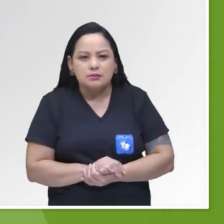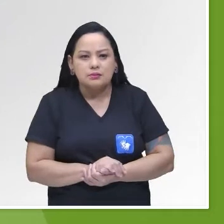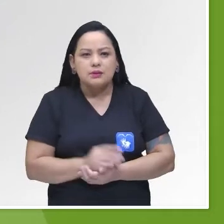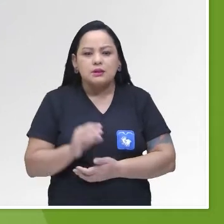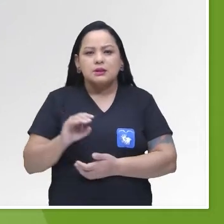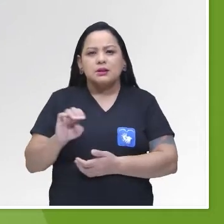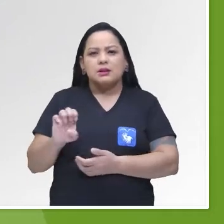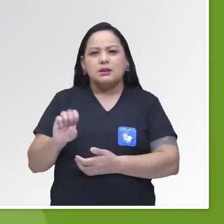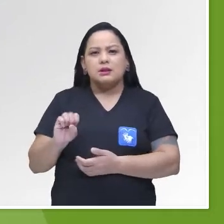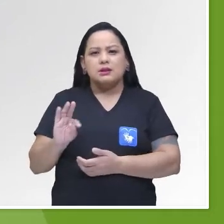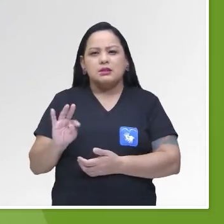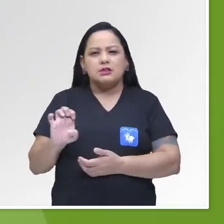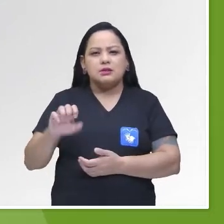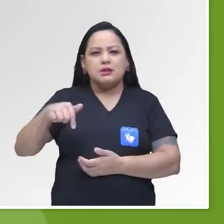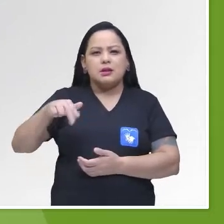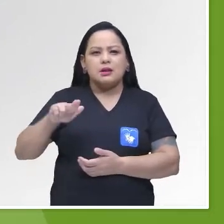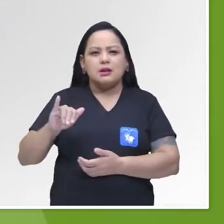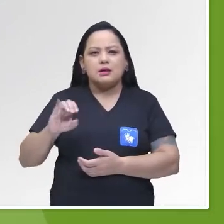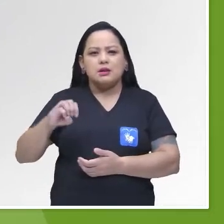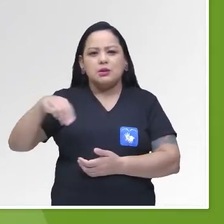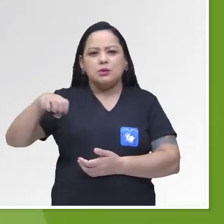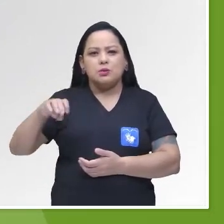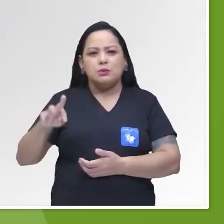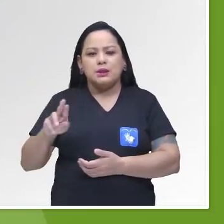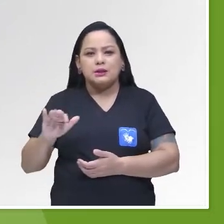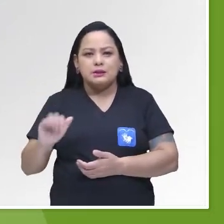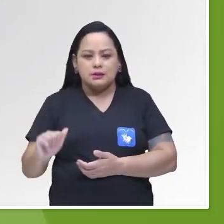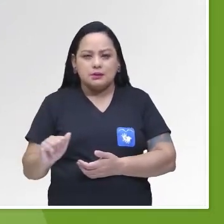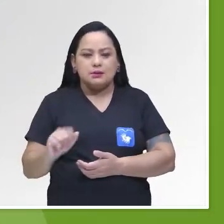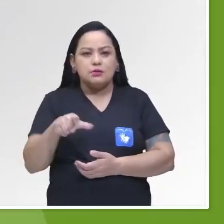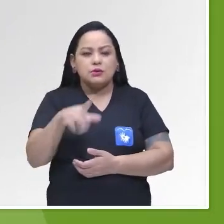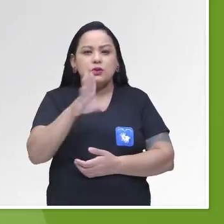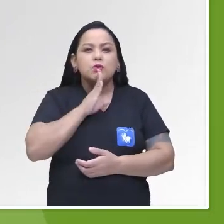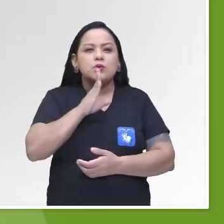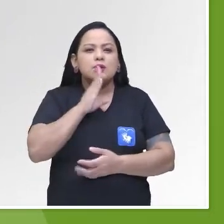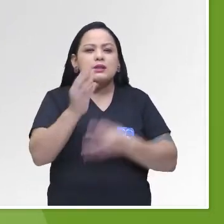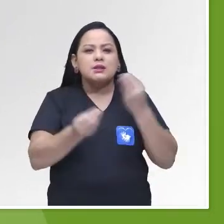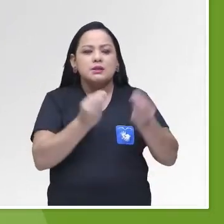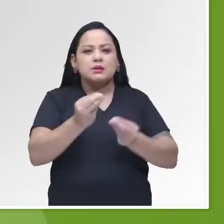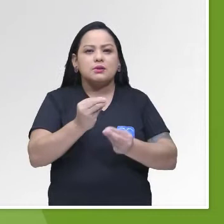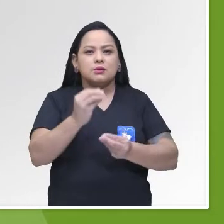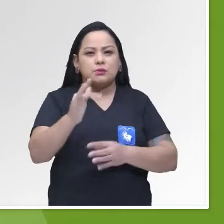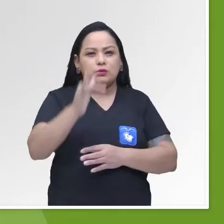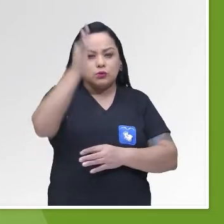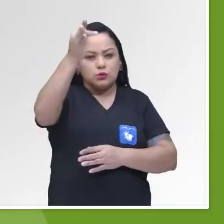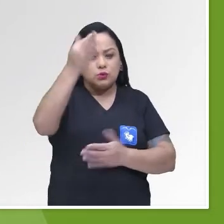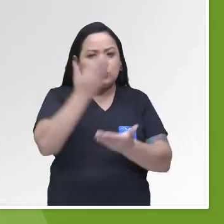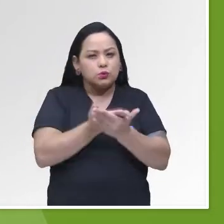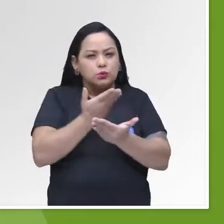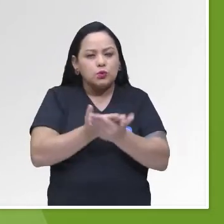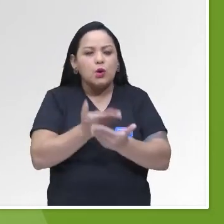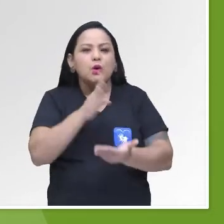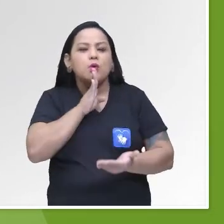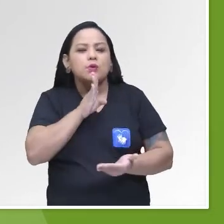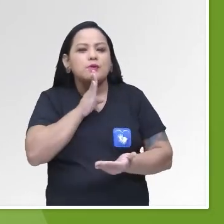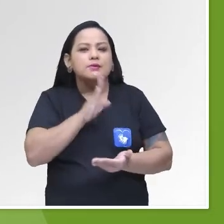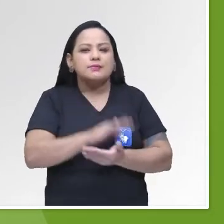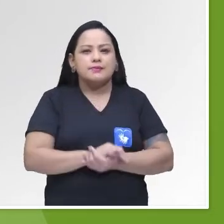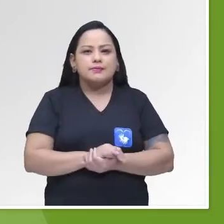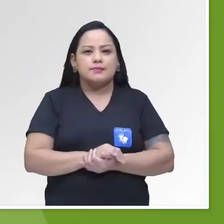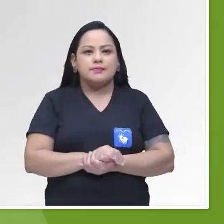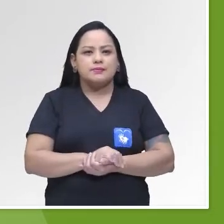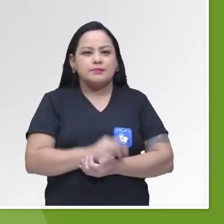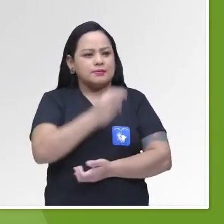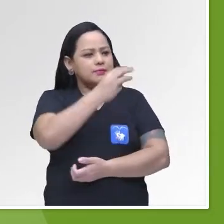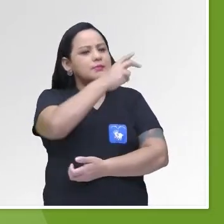esses assuntos aqui vocês vão conhecer lá no ensino, lá no segundo